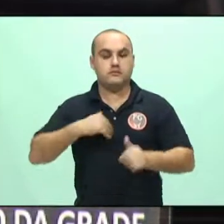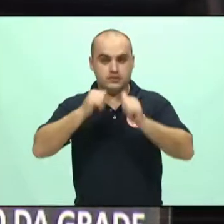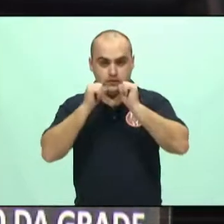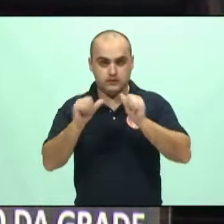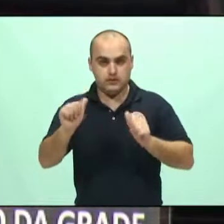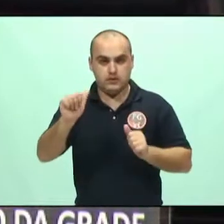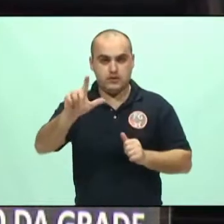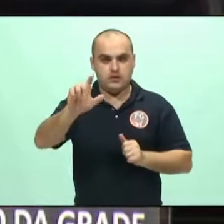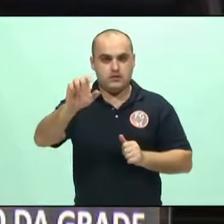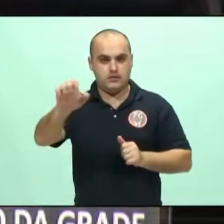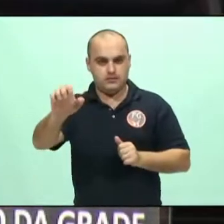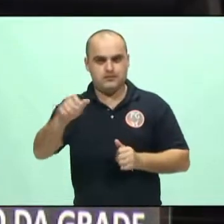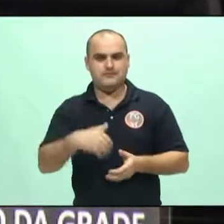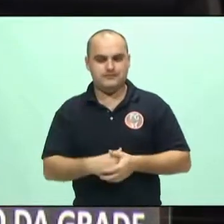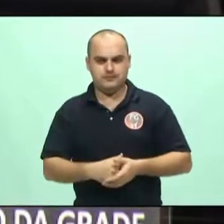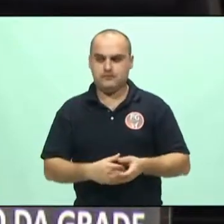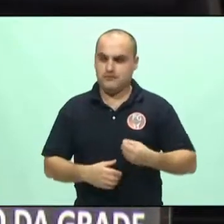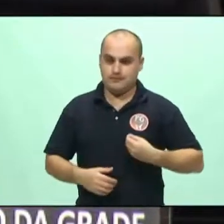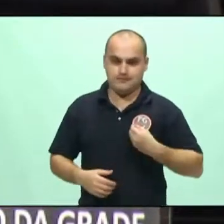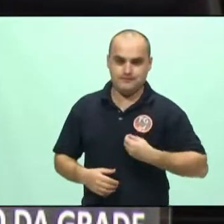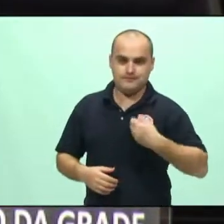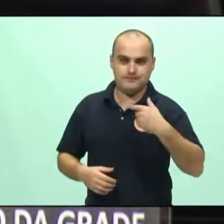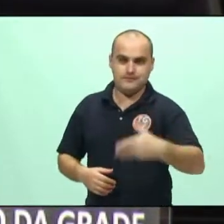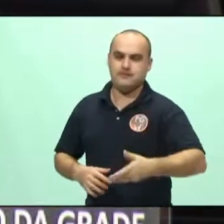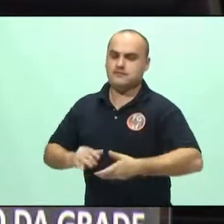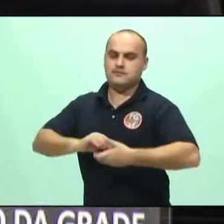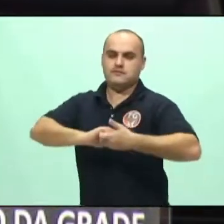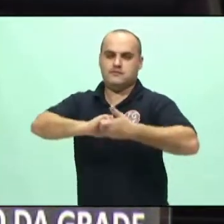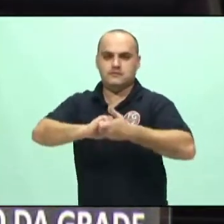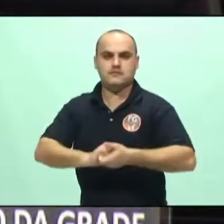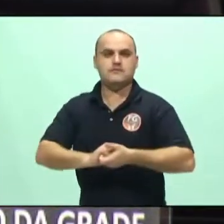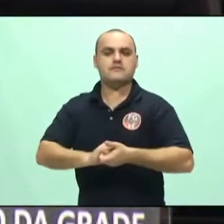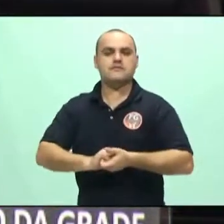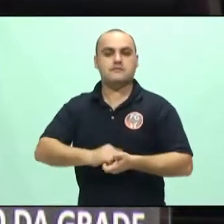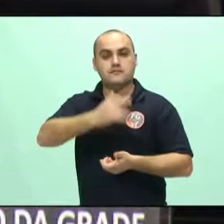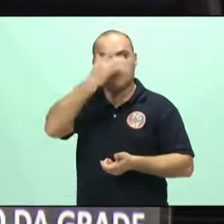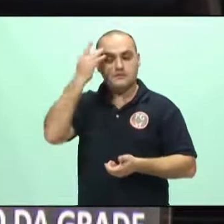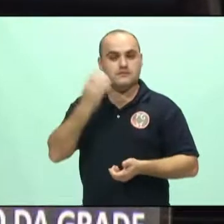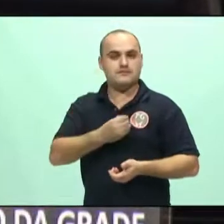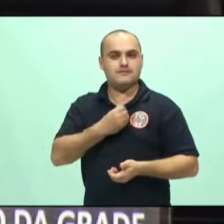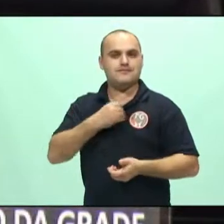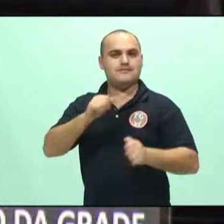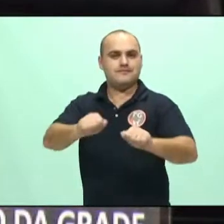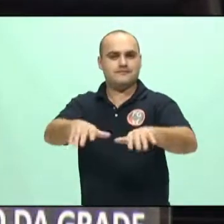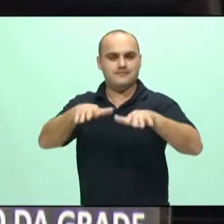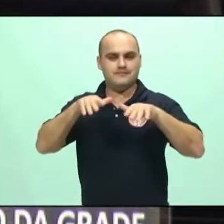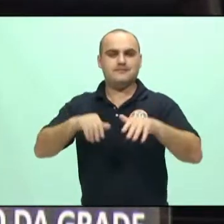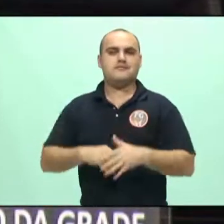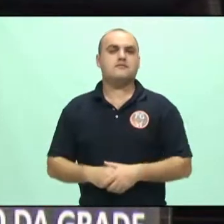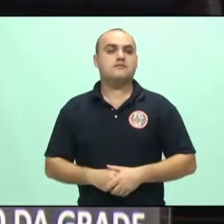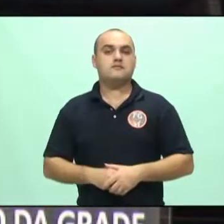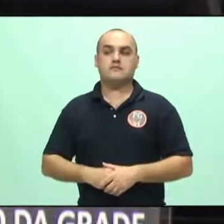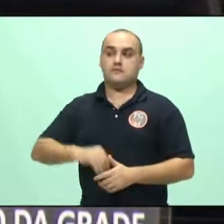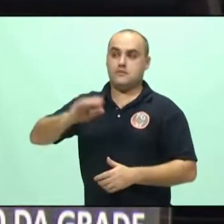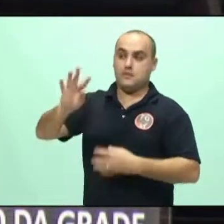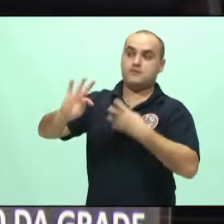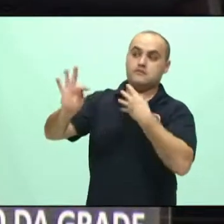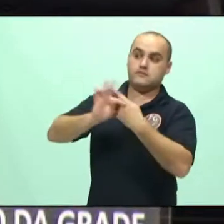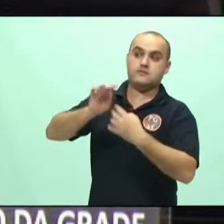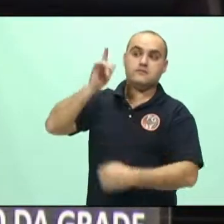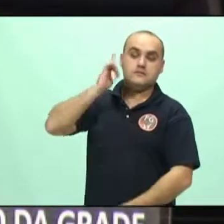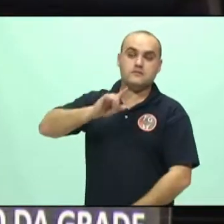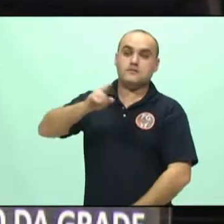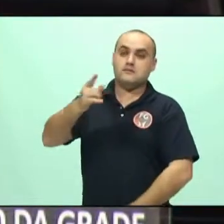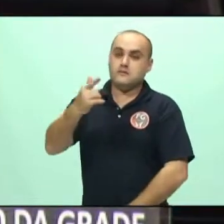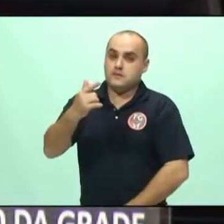assessora Alessandra comprimentando Esse vídeo cumprimenta todos plenário mais ou menos o Tonho vem isso à tona novamente dois